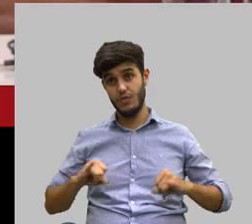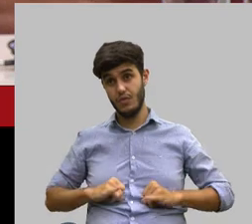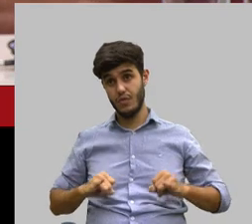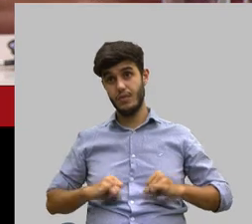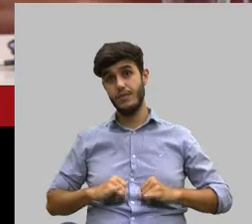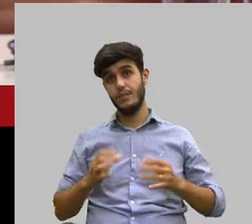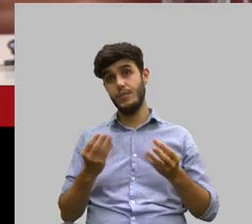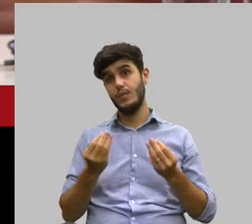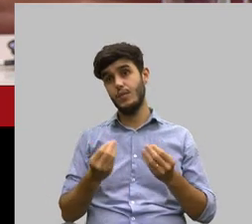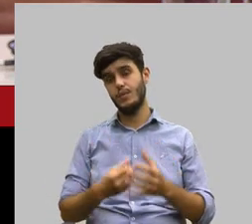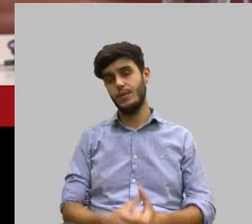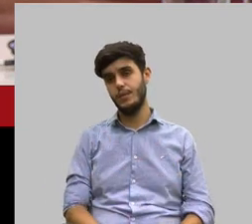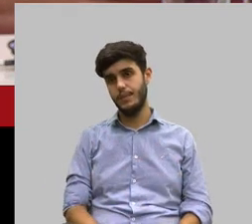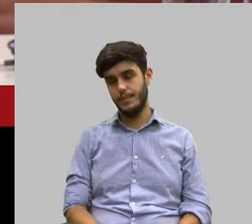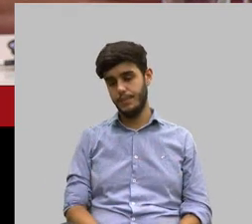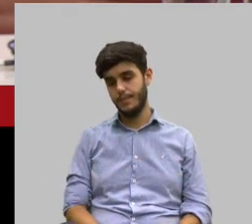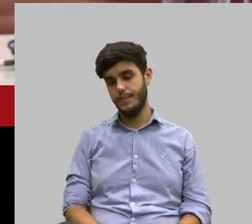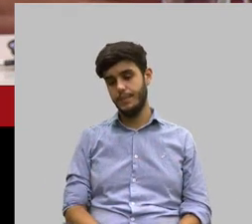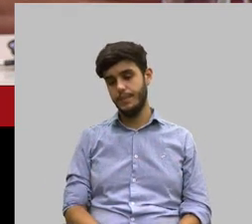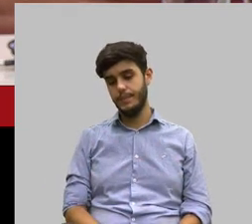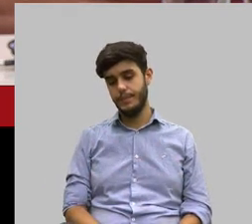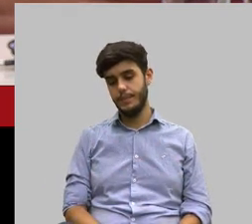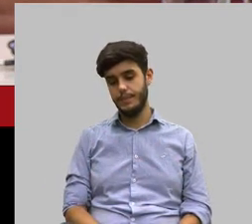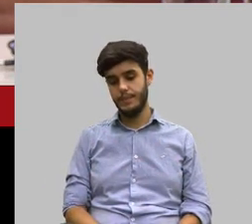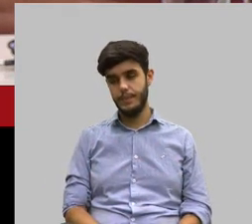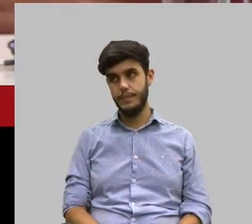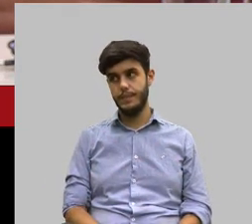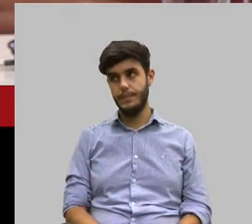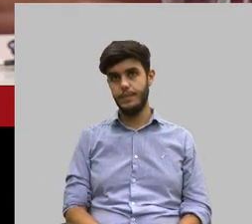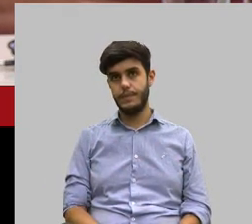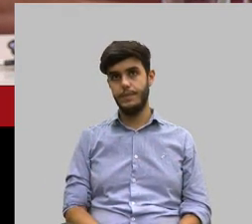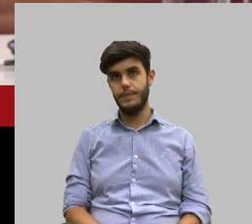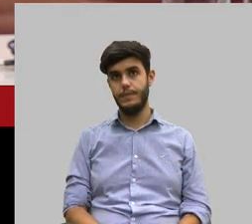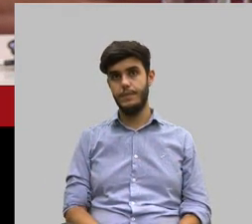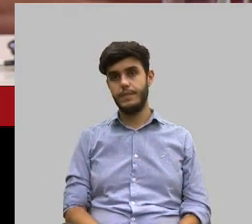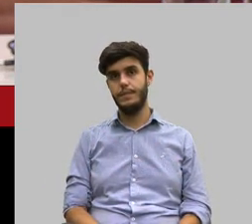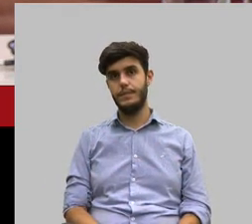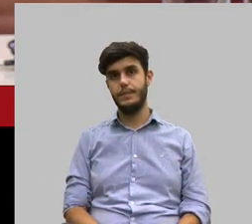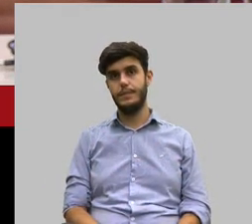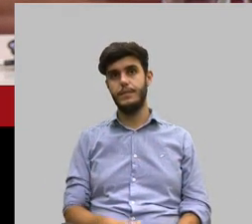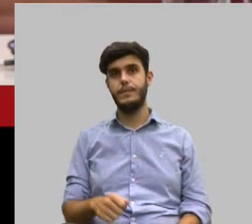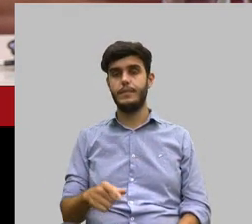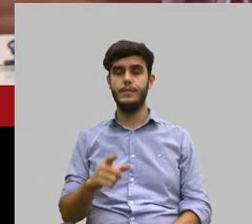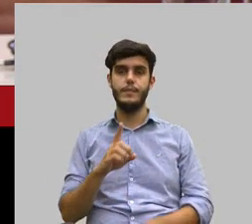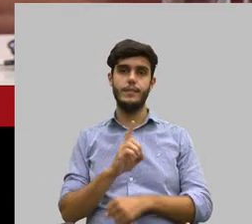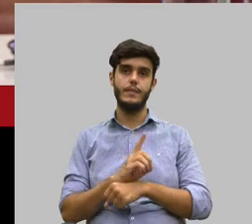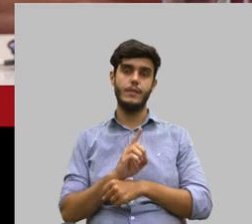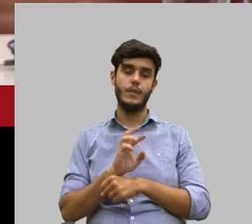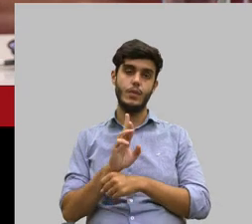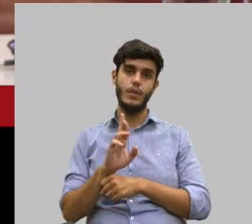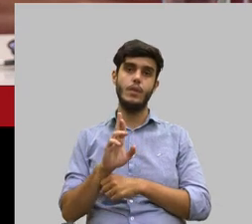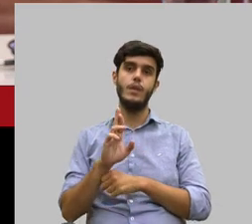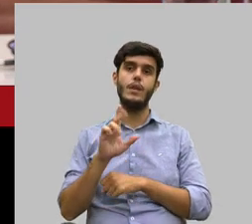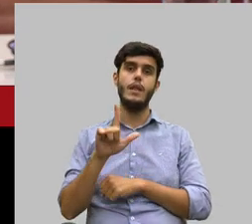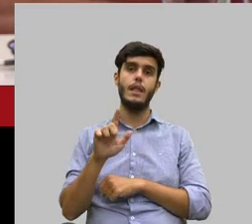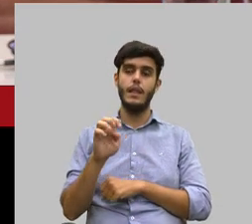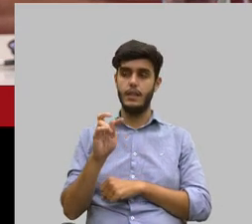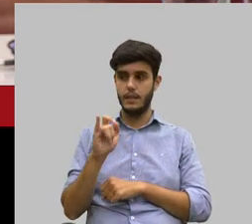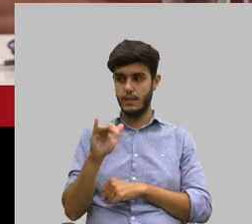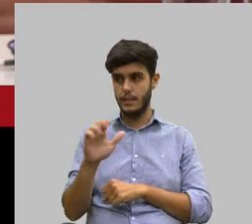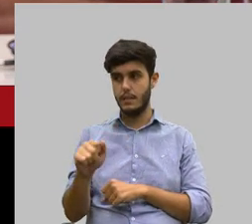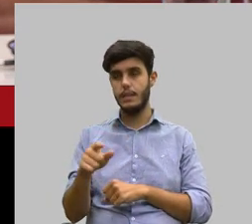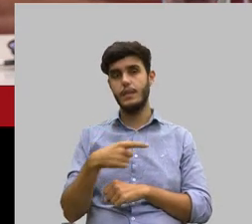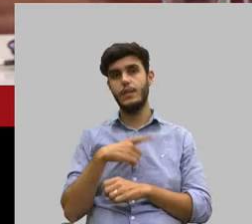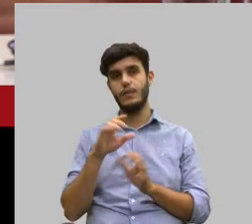dout Letícia eh nós temos aqui um questionamento que eu finalizo a a a nossa fala